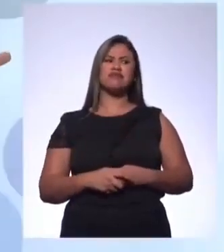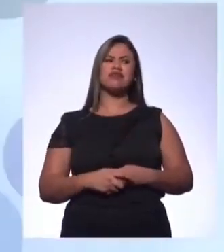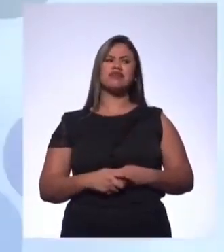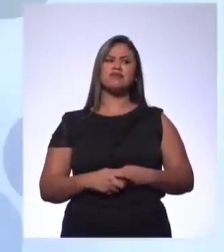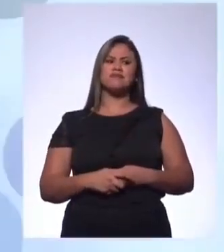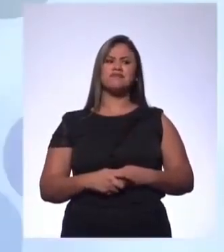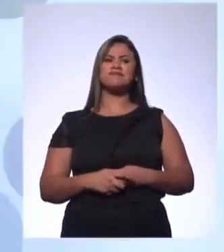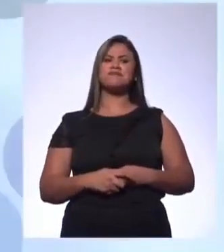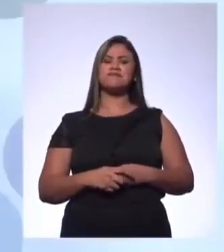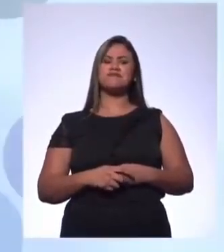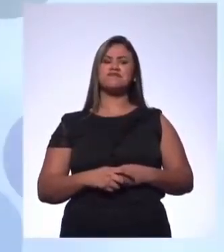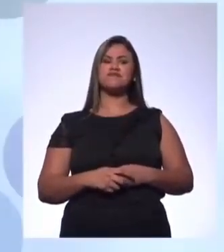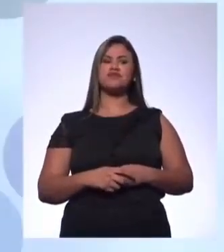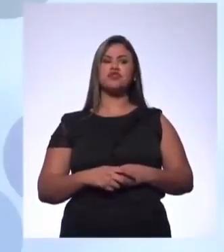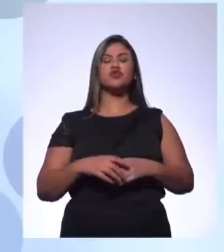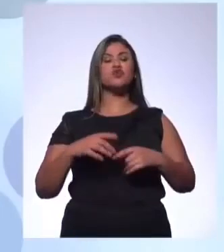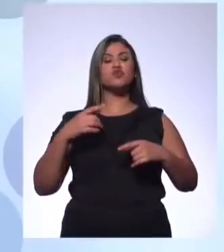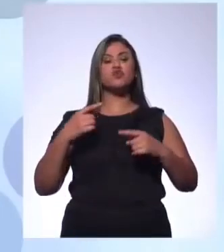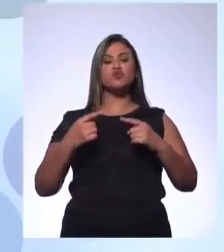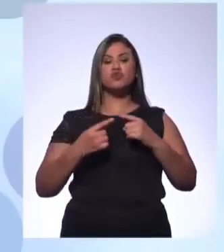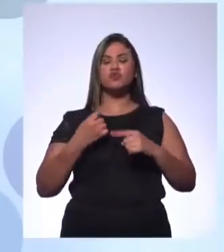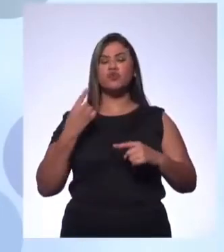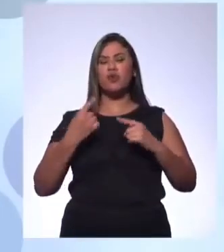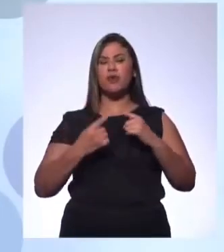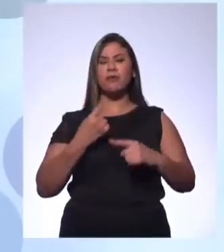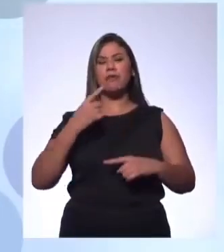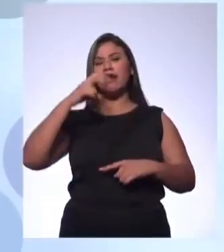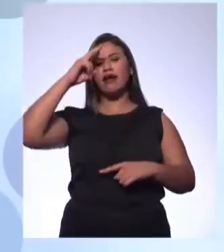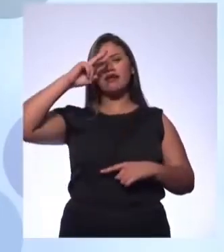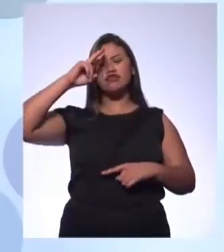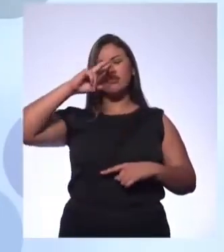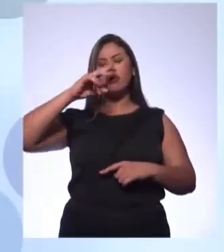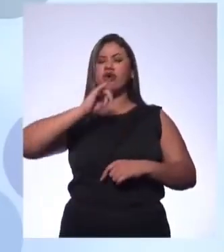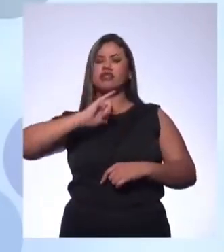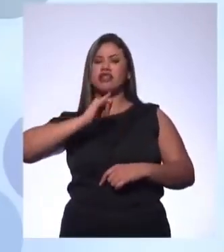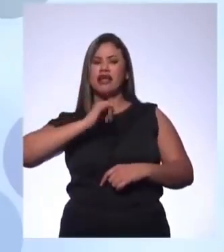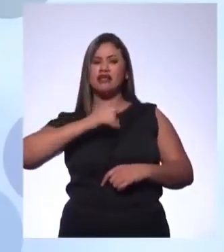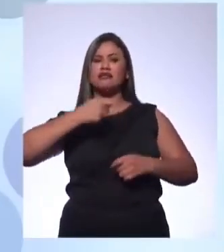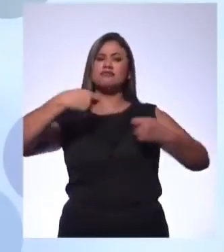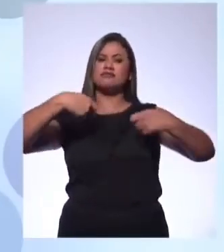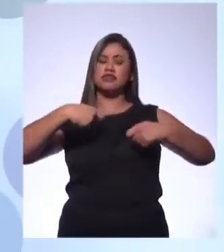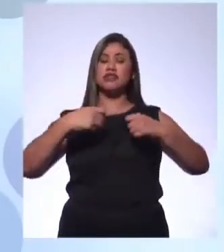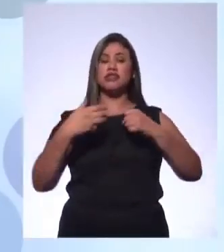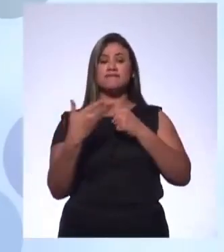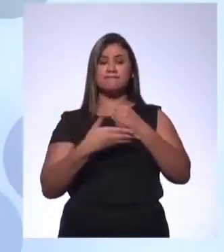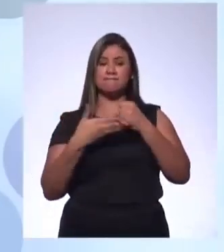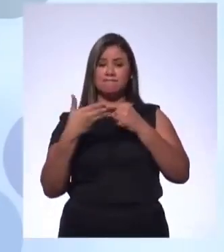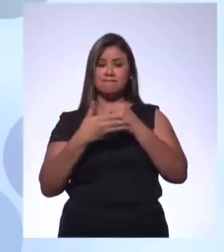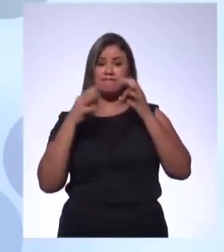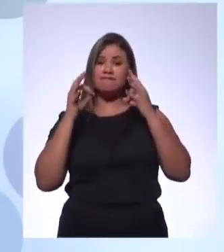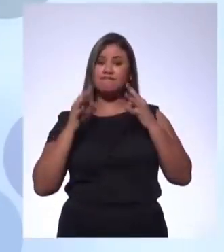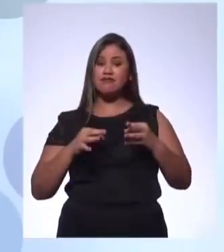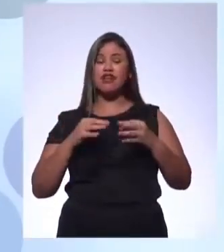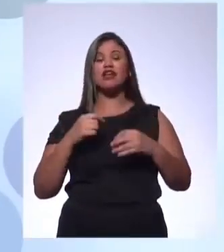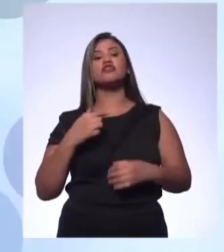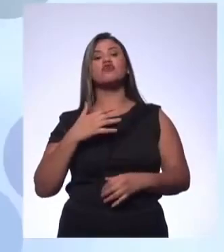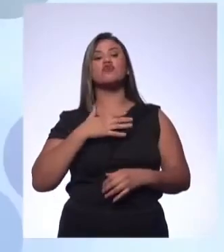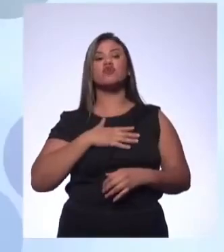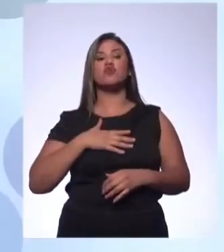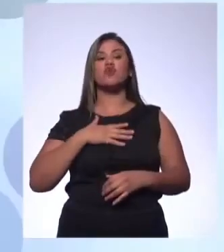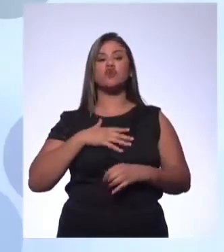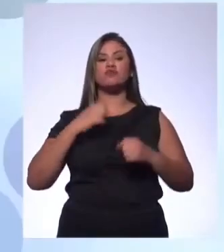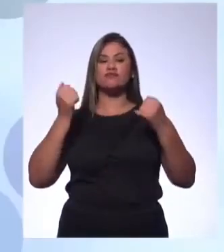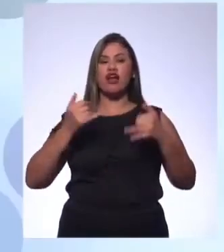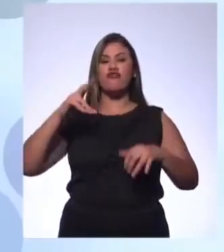é um ponto. Não é porque é história que é literatura, que é narrativa. Tem que ter uma coisa, tem que ter uma estrutura ali. Eu gosto de falar bastante isso. Minha